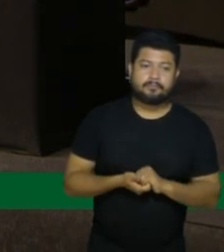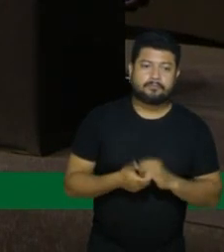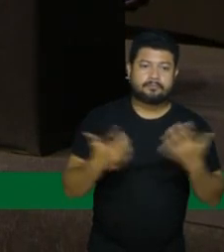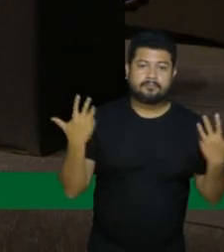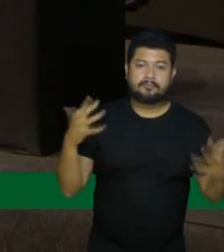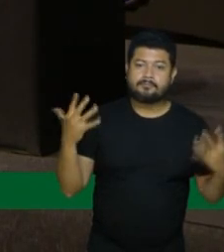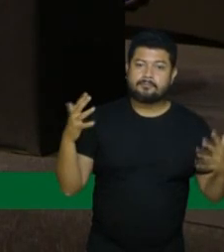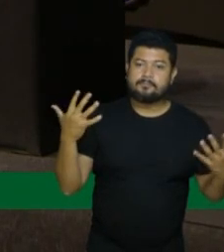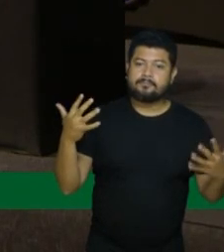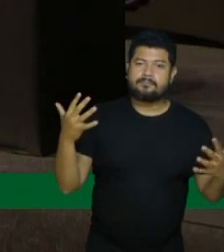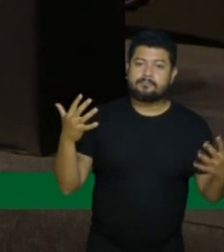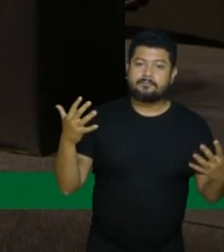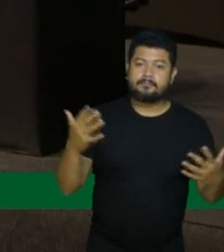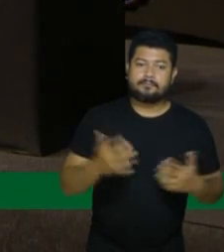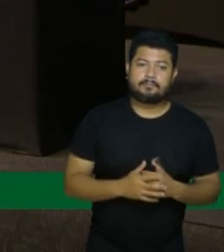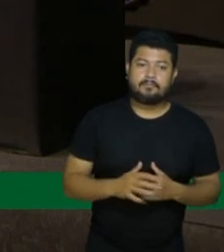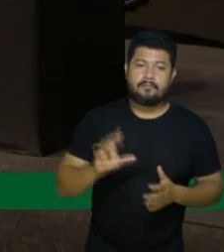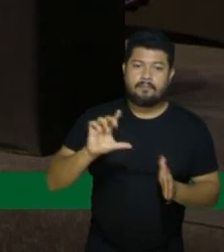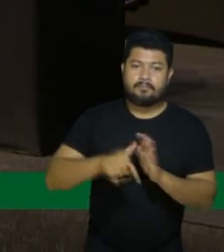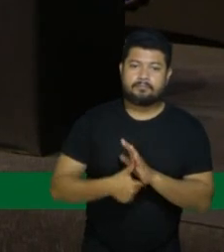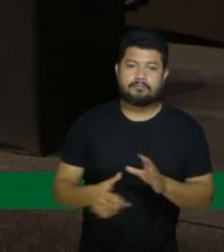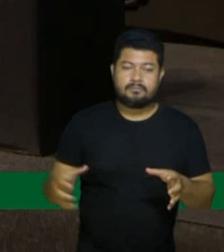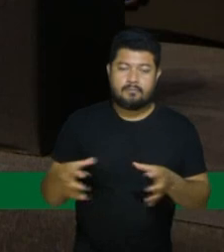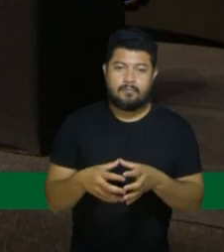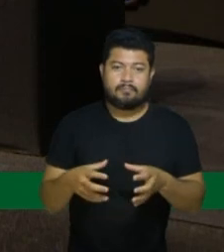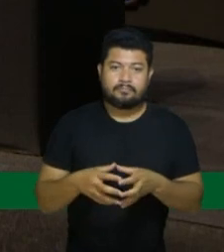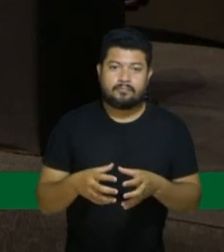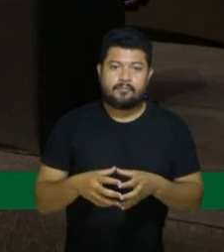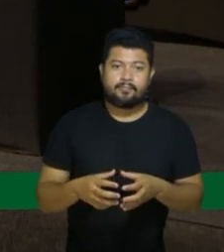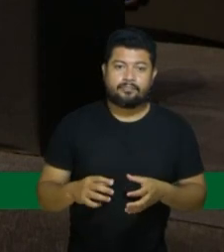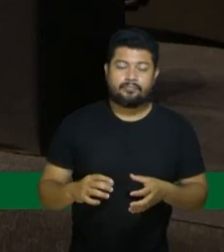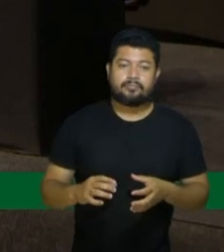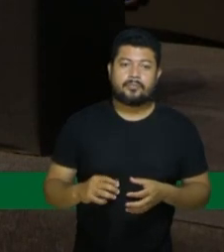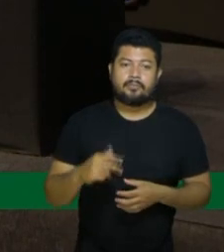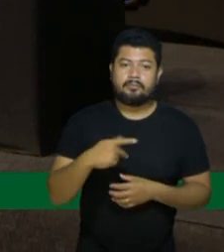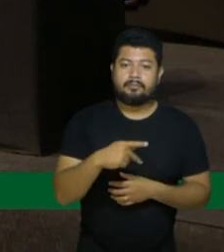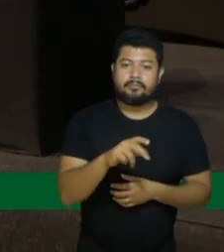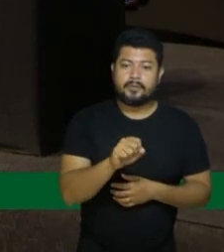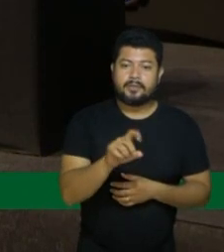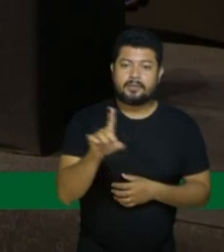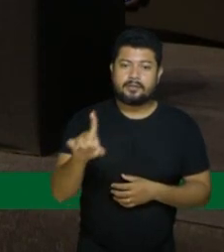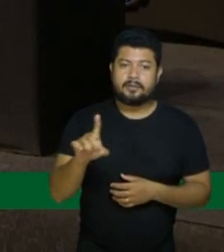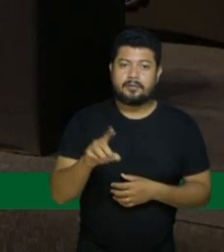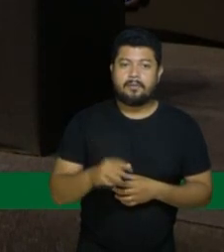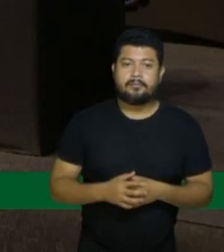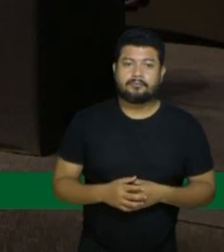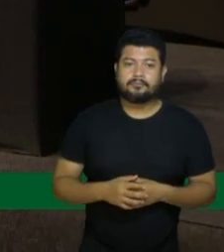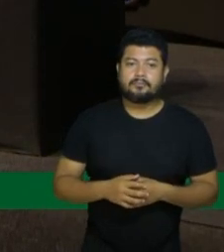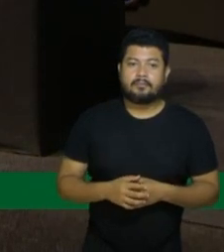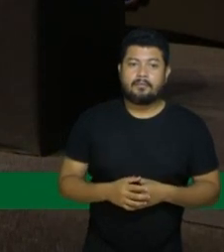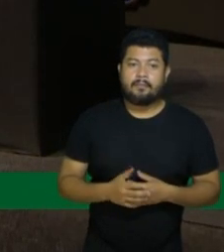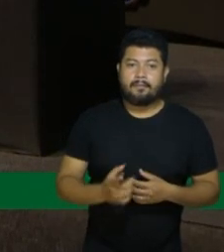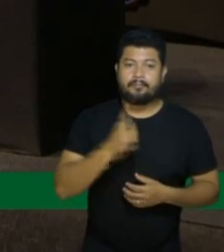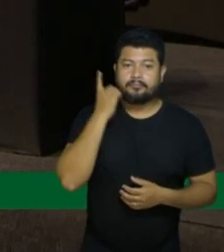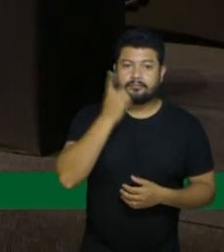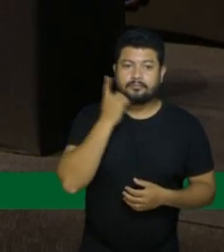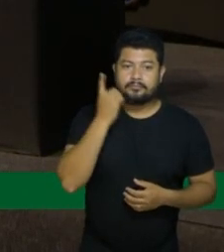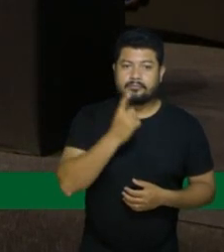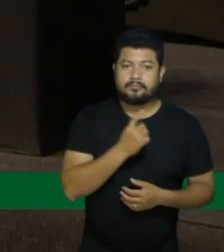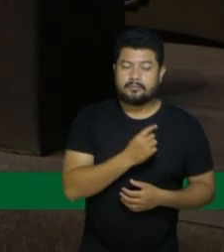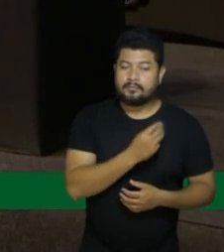solidariedade próximo horário aoco União Brasil PSD pelo tempo de até 10 minutos fará uso da palavra Deputado Marcos